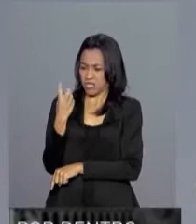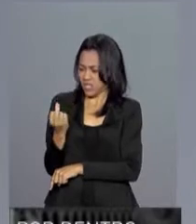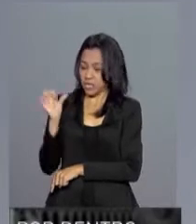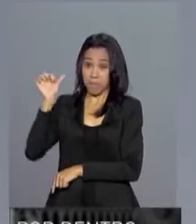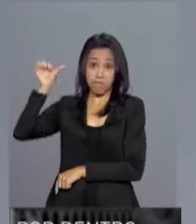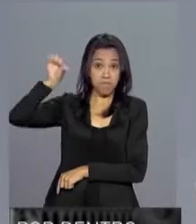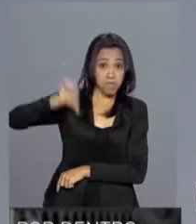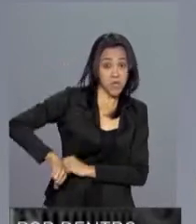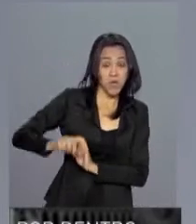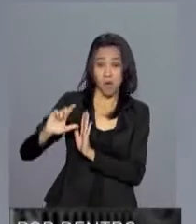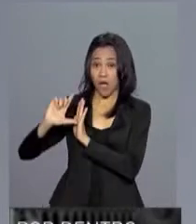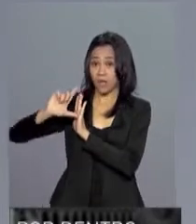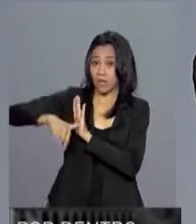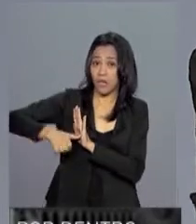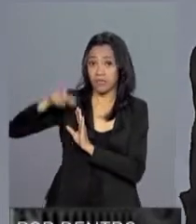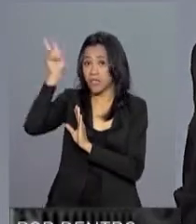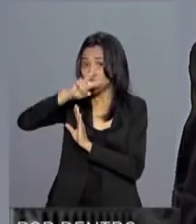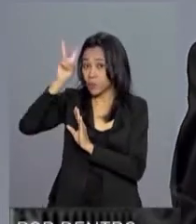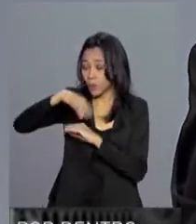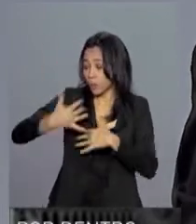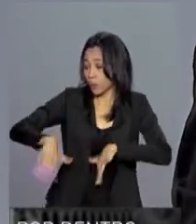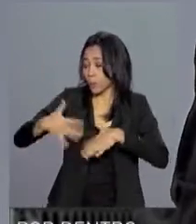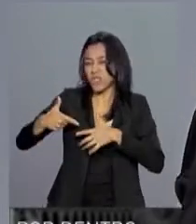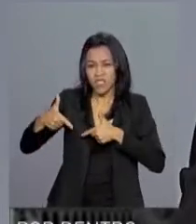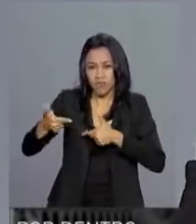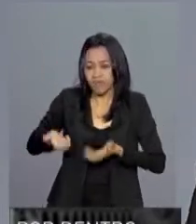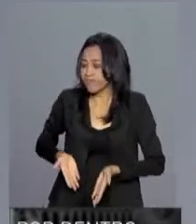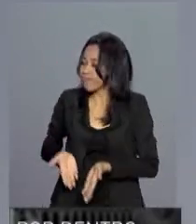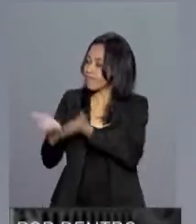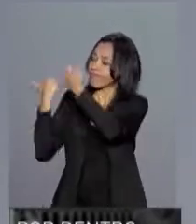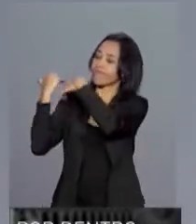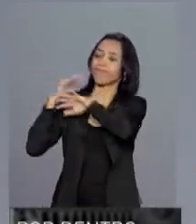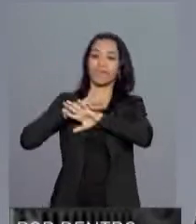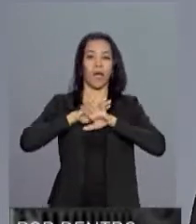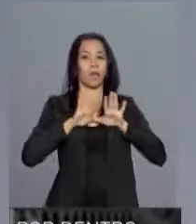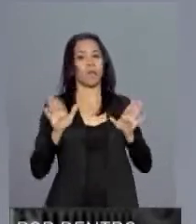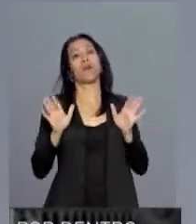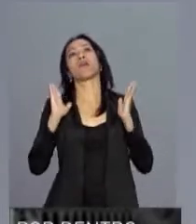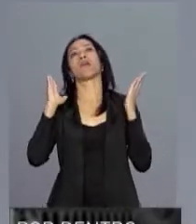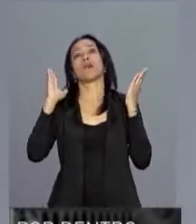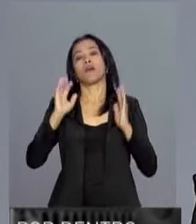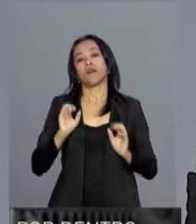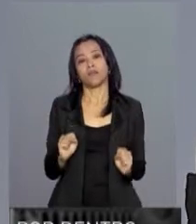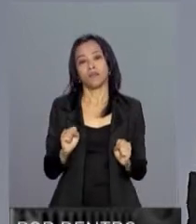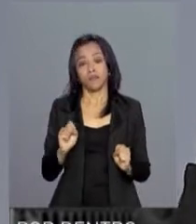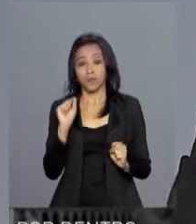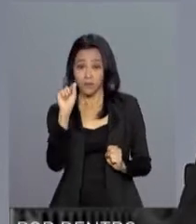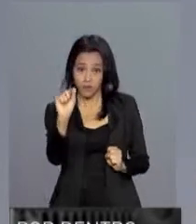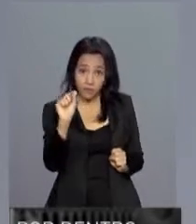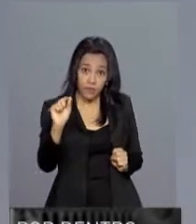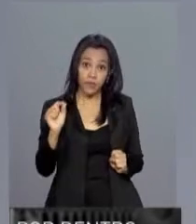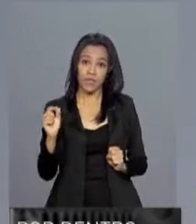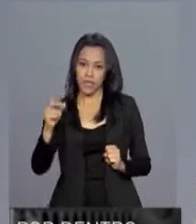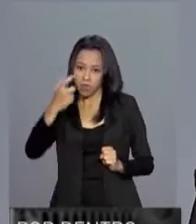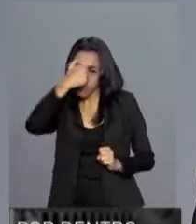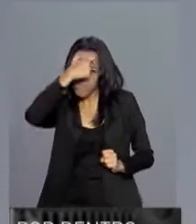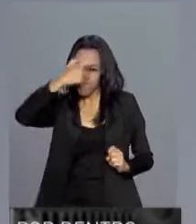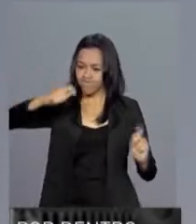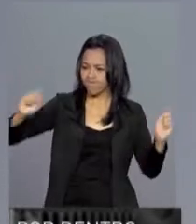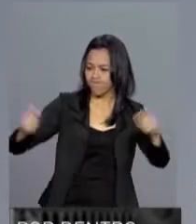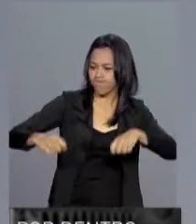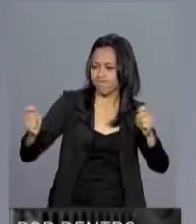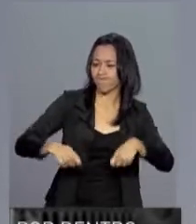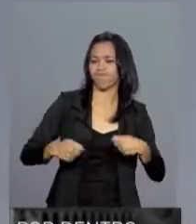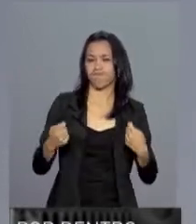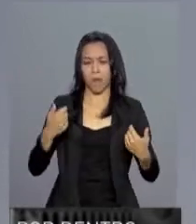da sua história isso ficou no passado graças claro a potência é a capacidade de